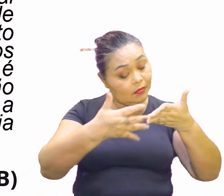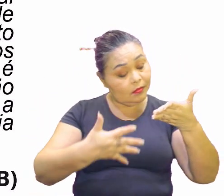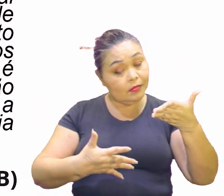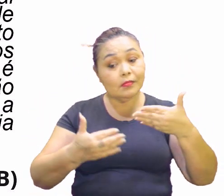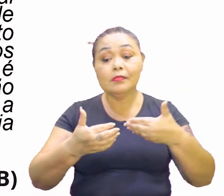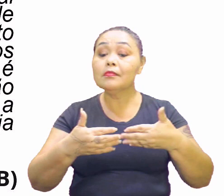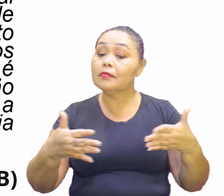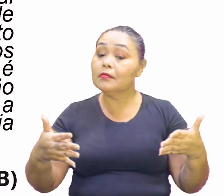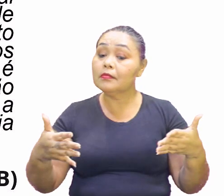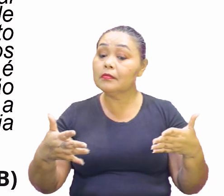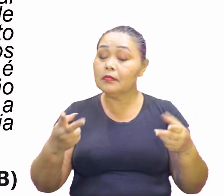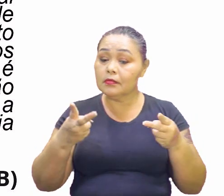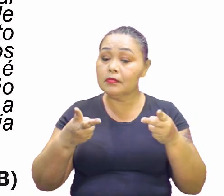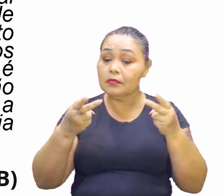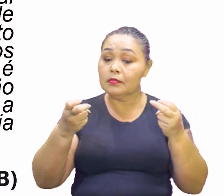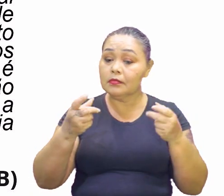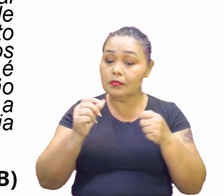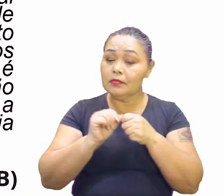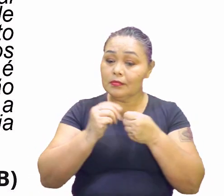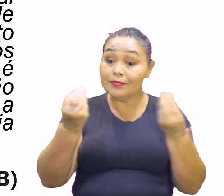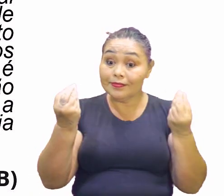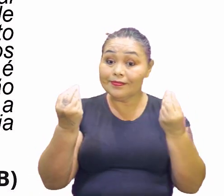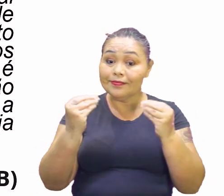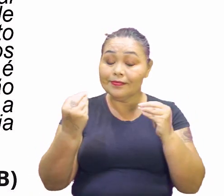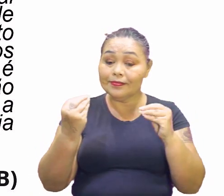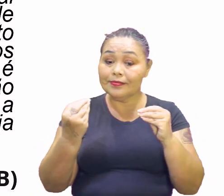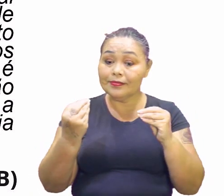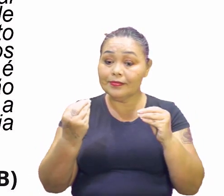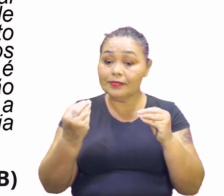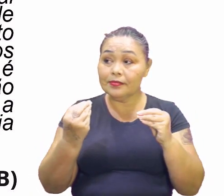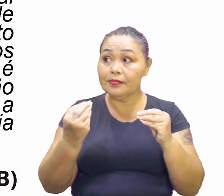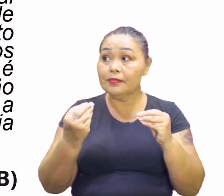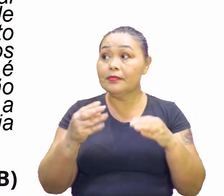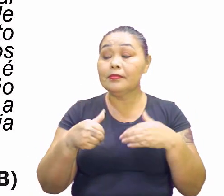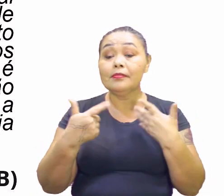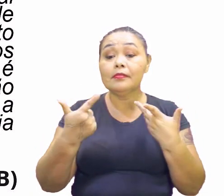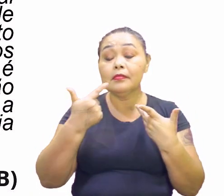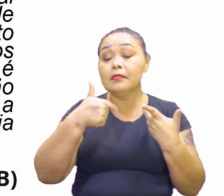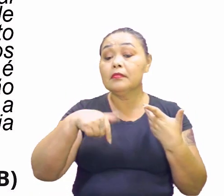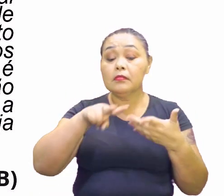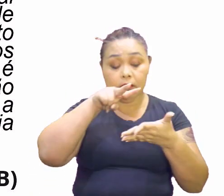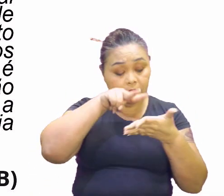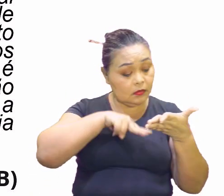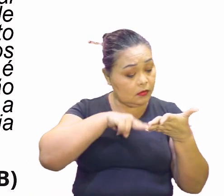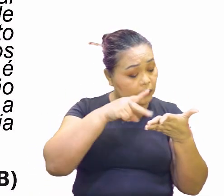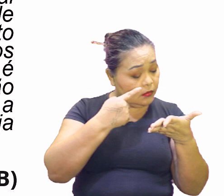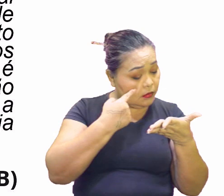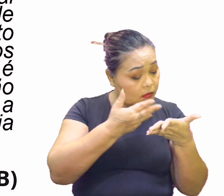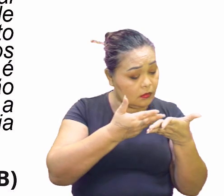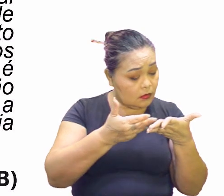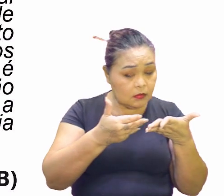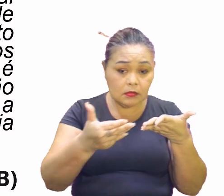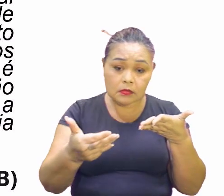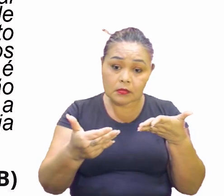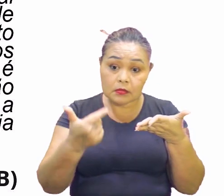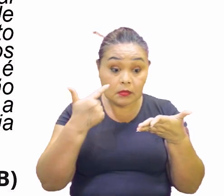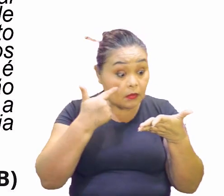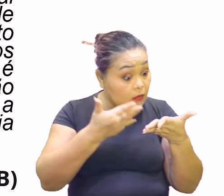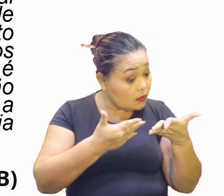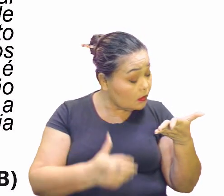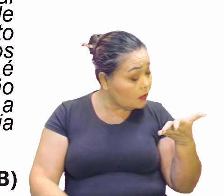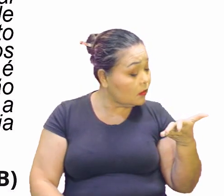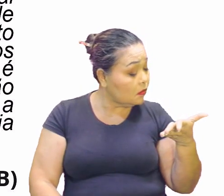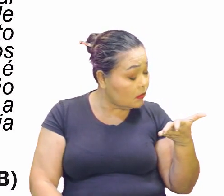a sua introdução. Percebe que enriqueceu? Você, enquanto leitor, vai pegar, já inicia ali,